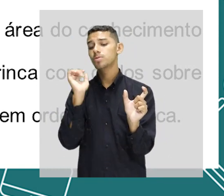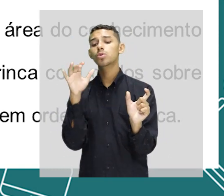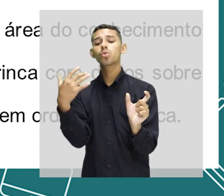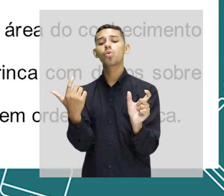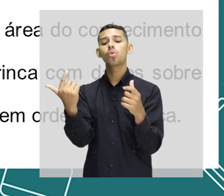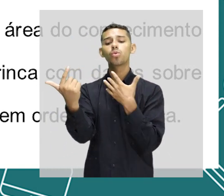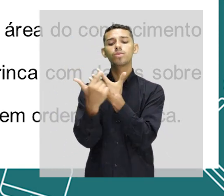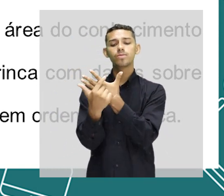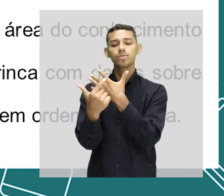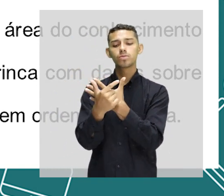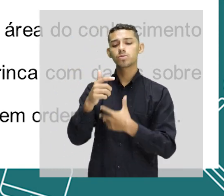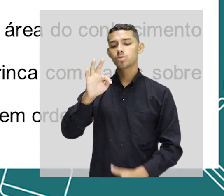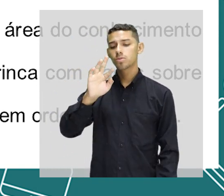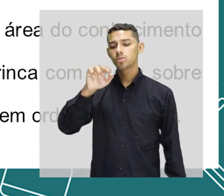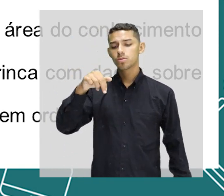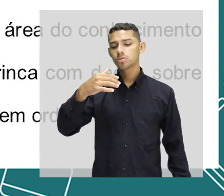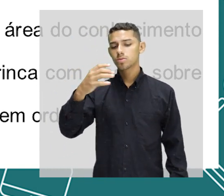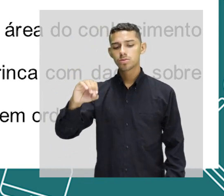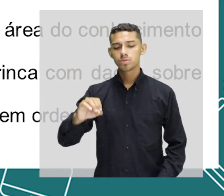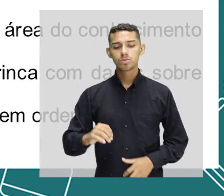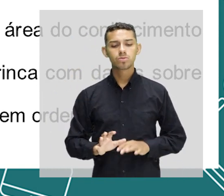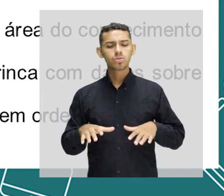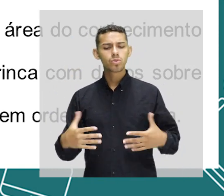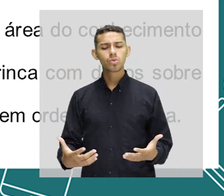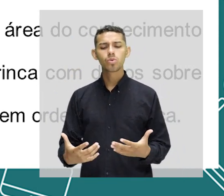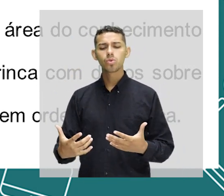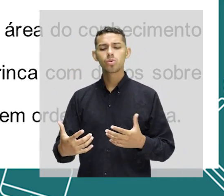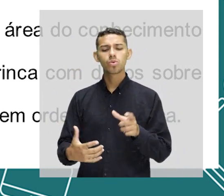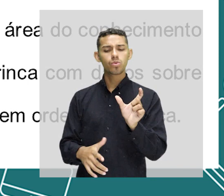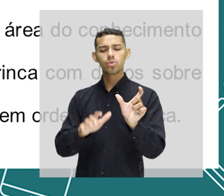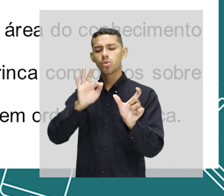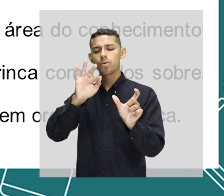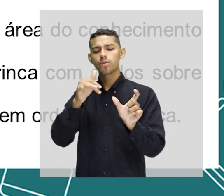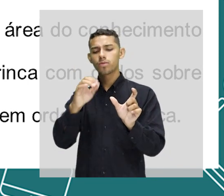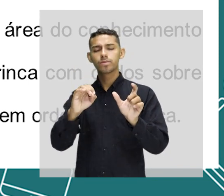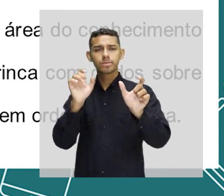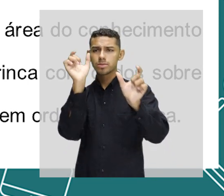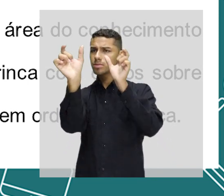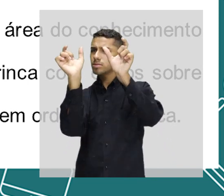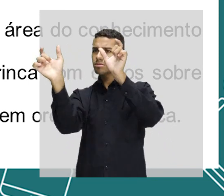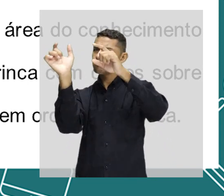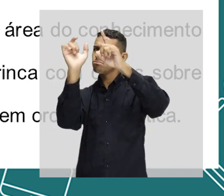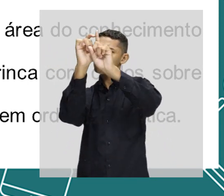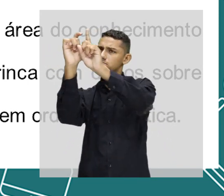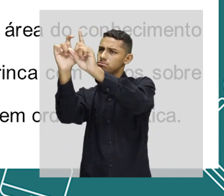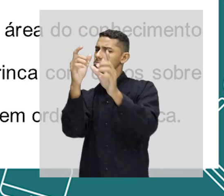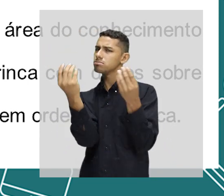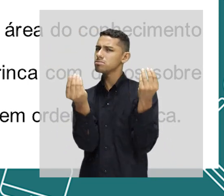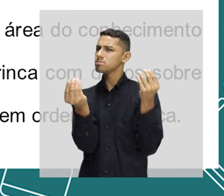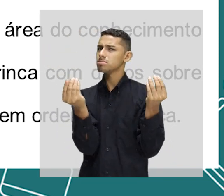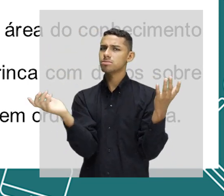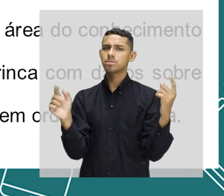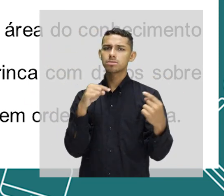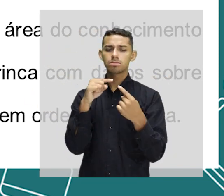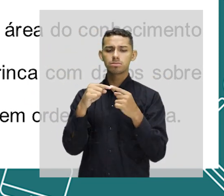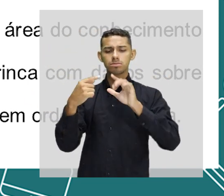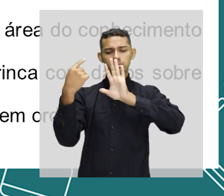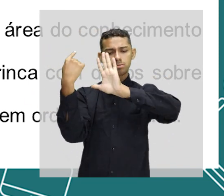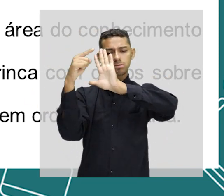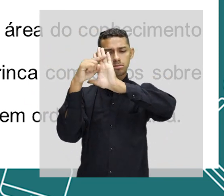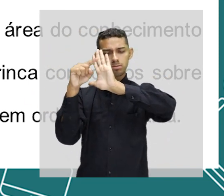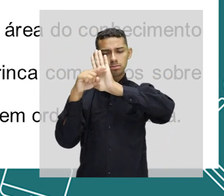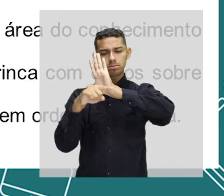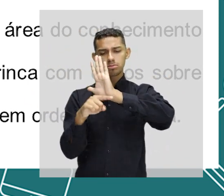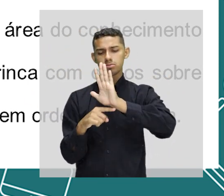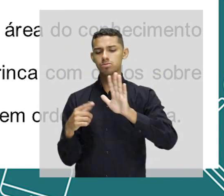é a função, né? Qual é a função dessa nuvem de etiquetas, né? Dessa lista que é hierarquizada, né? Segue uma